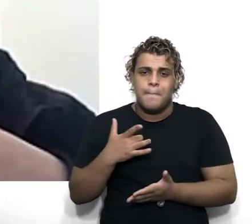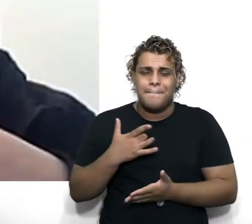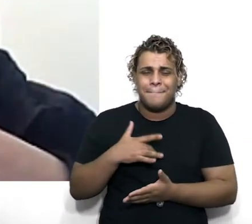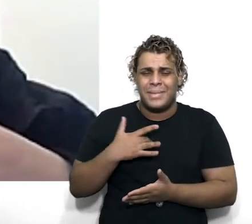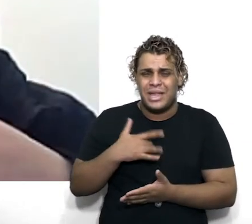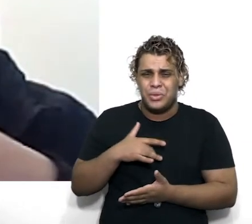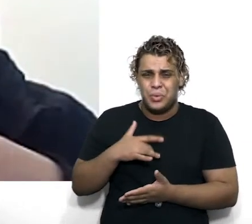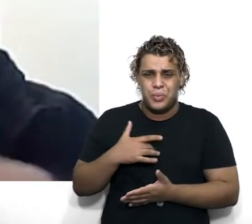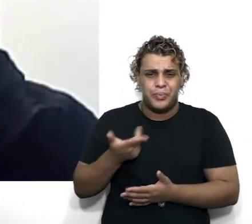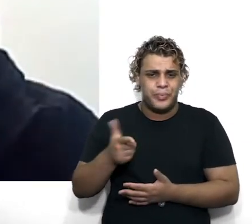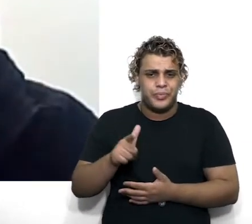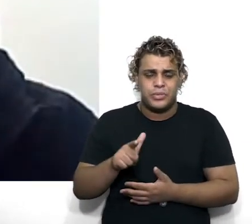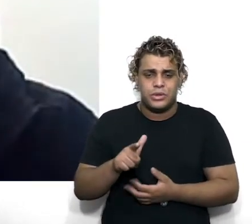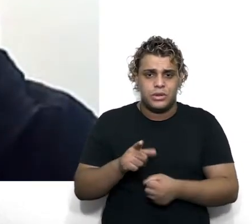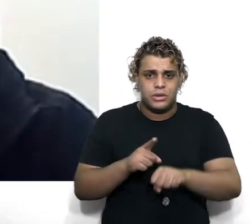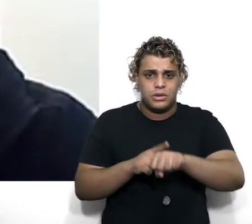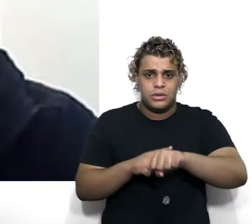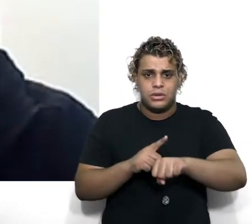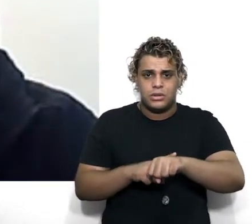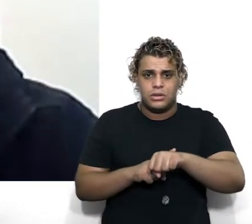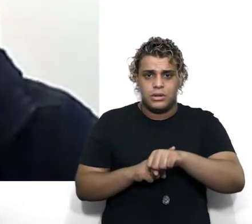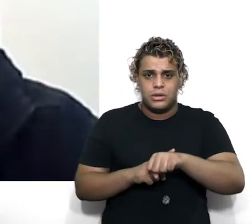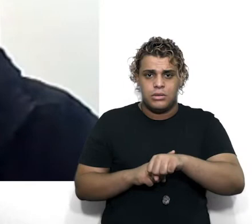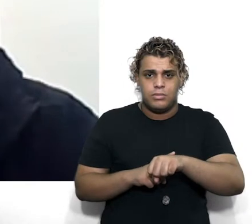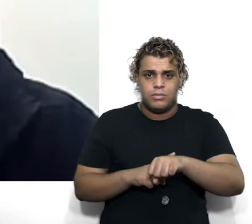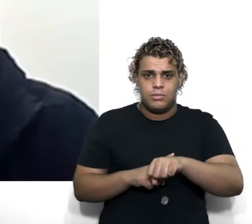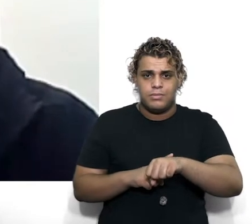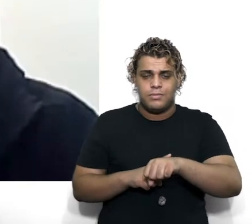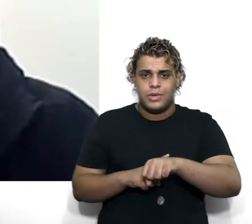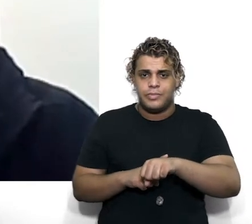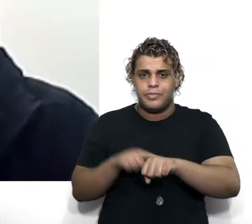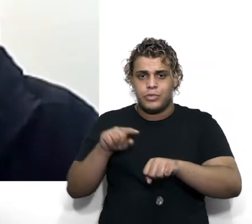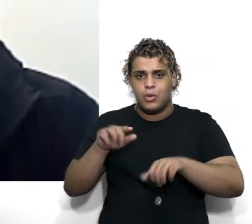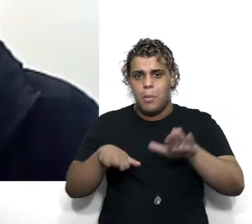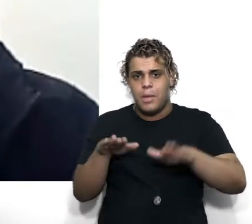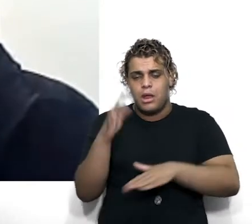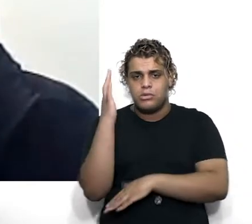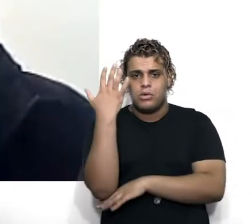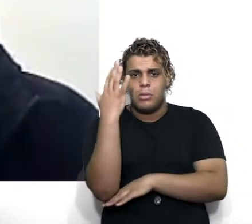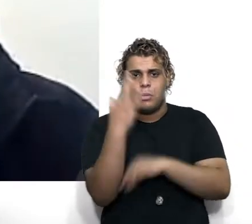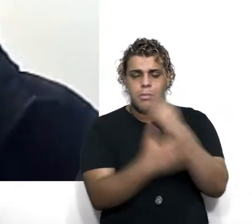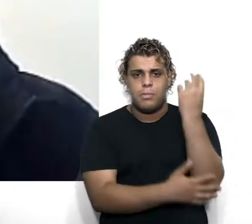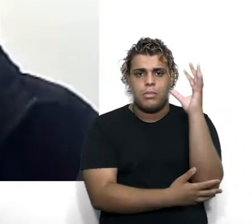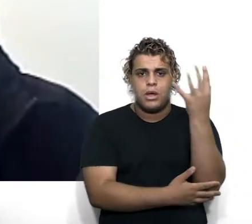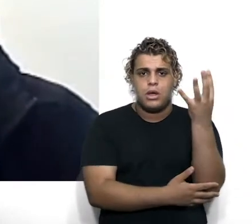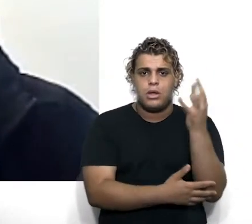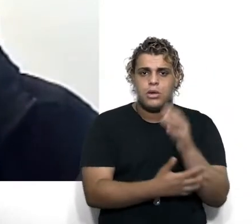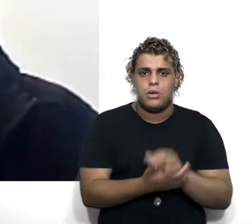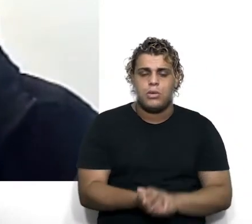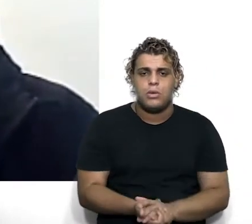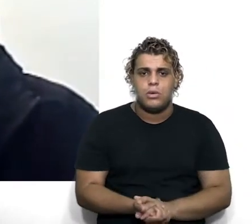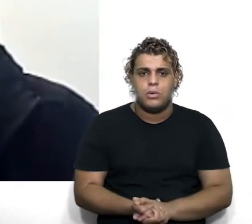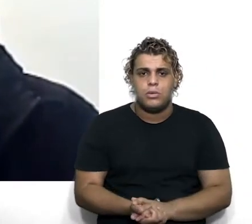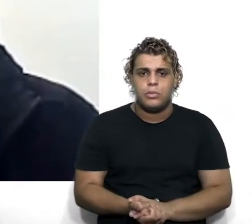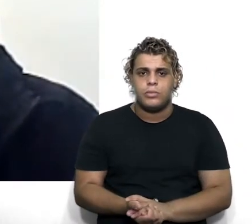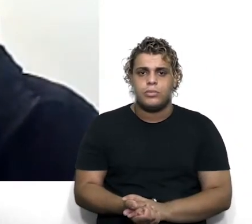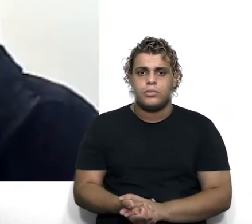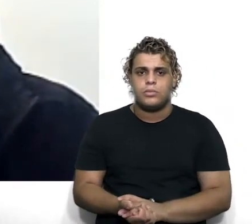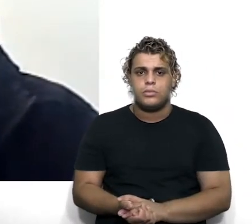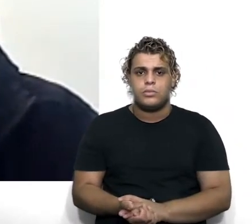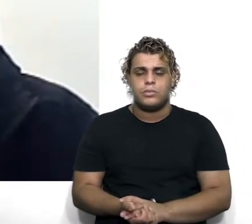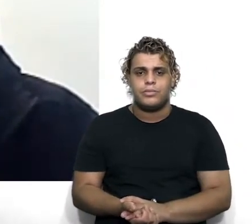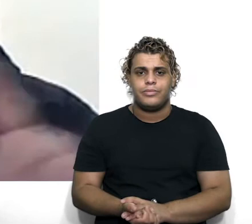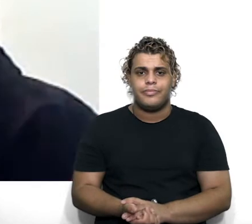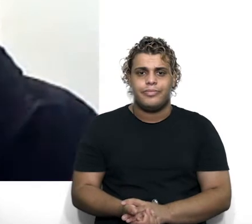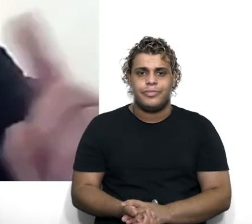este tempo, a forma pantanosa como eu estou a habitar o tempo, eu acho que é semelhante a muitas outras pessoas